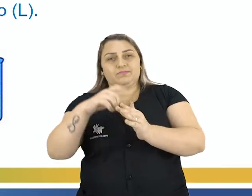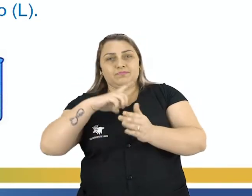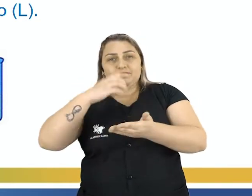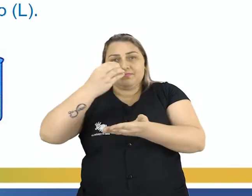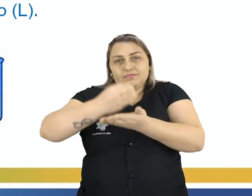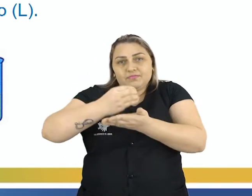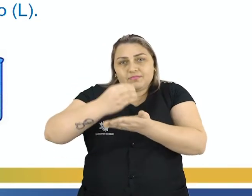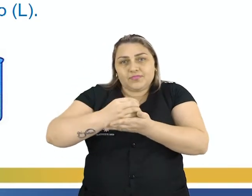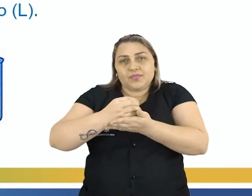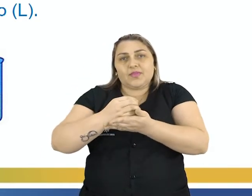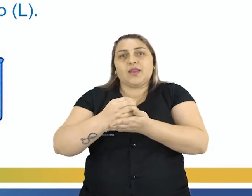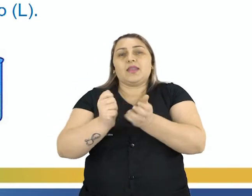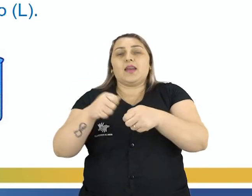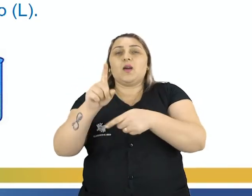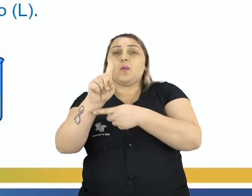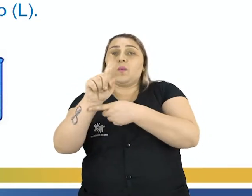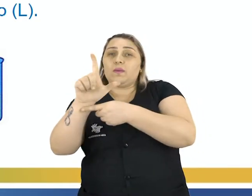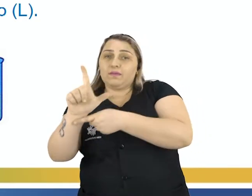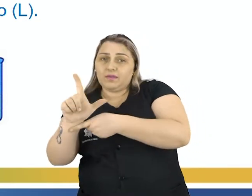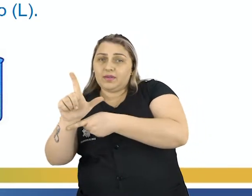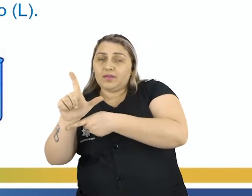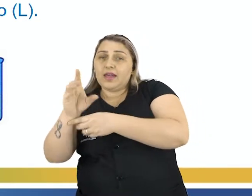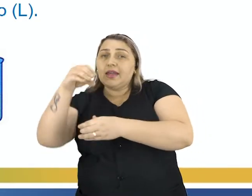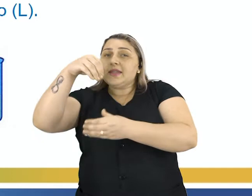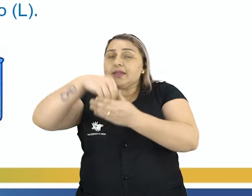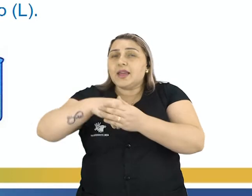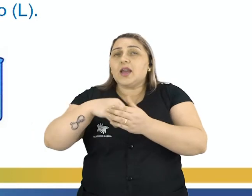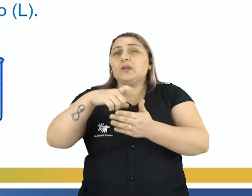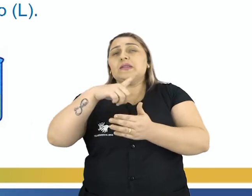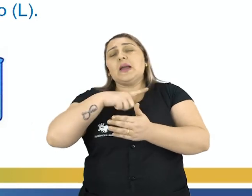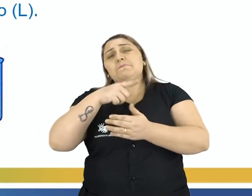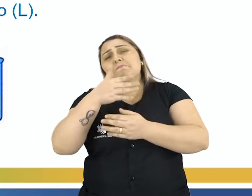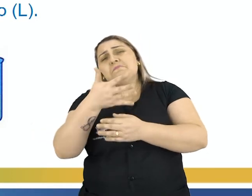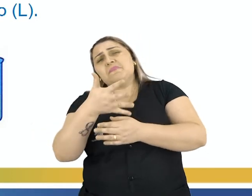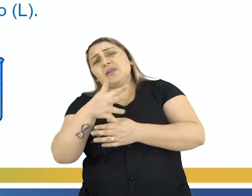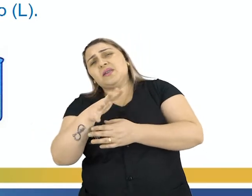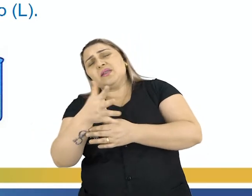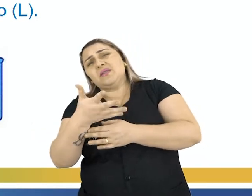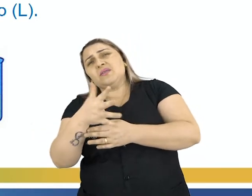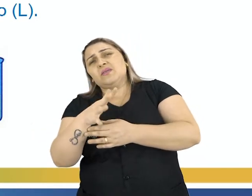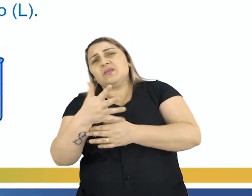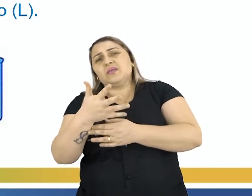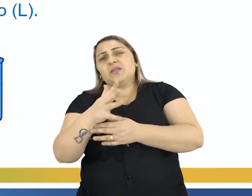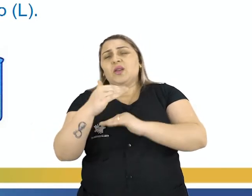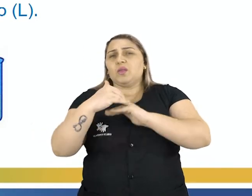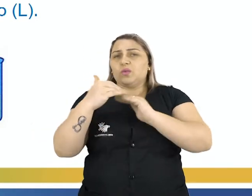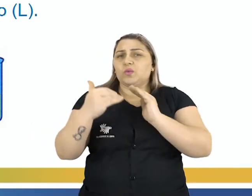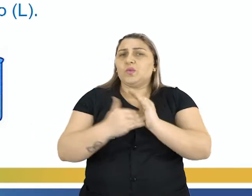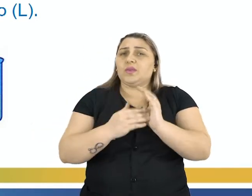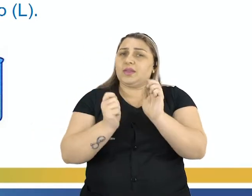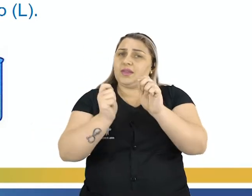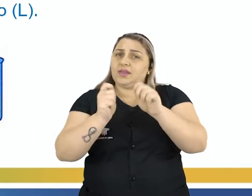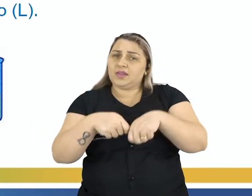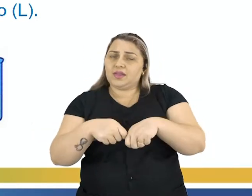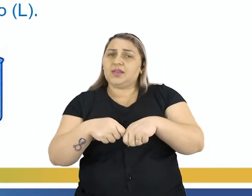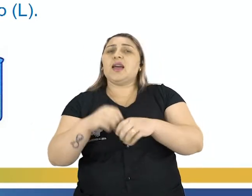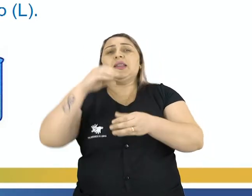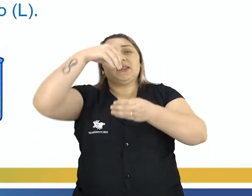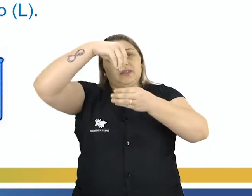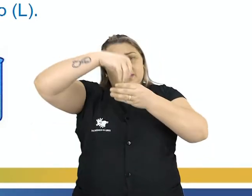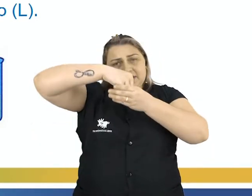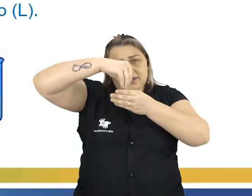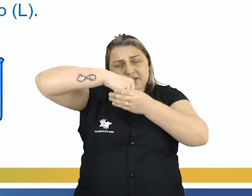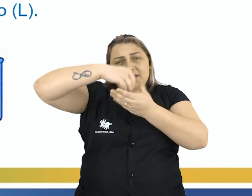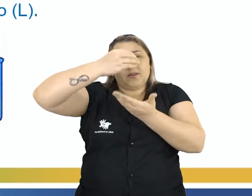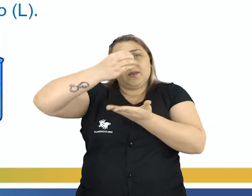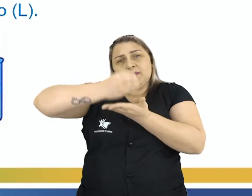tem no seu lado interno. Então, a capacidade, né, é tudo que cabe do lado